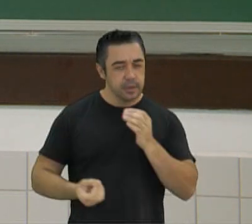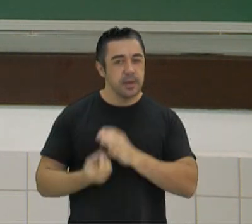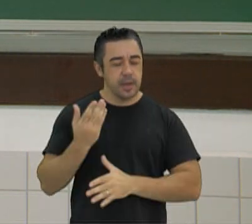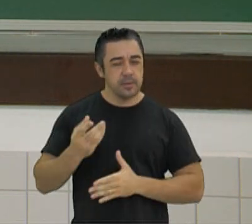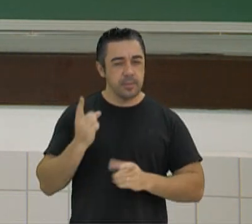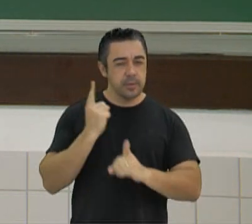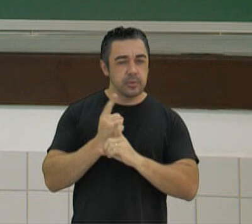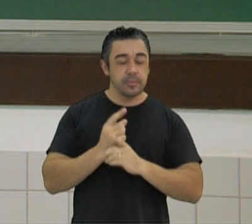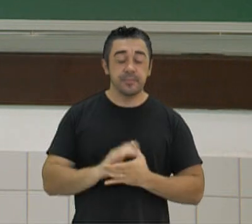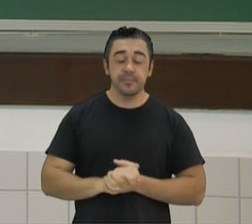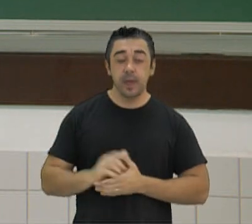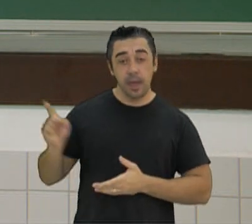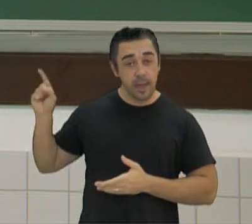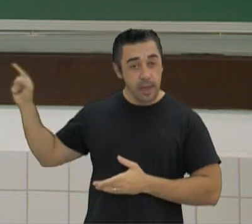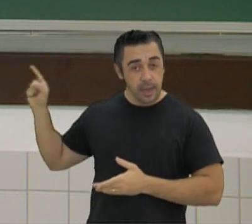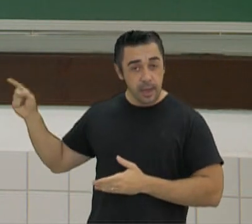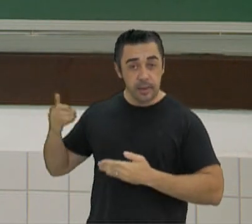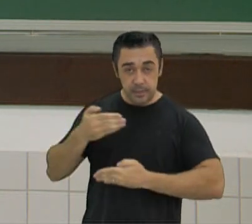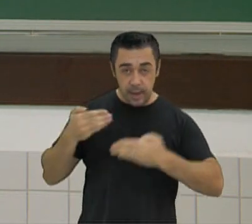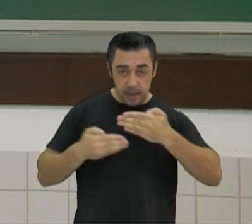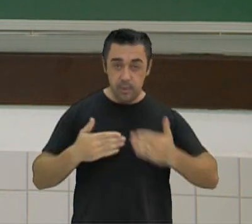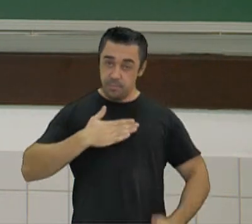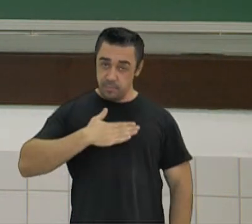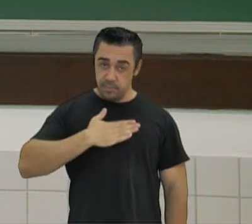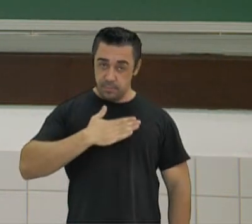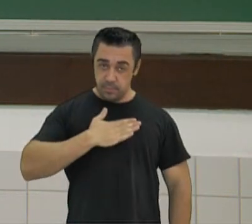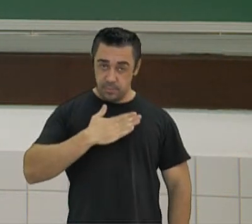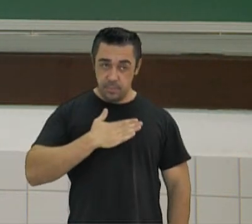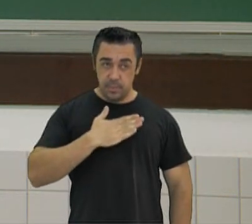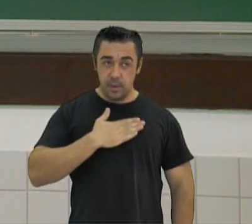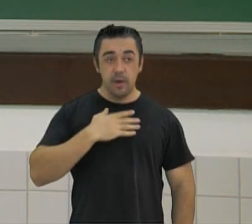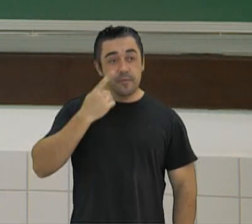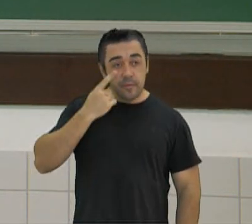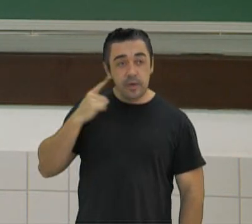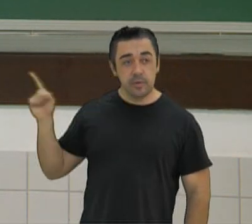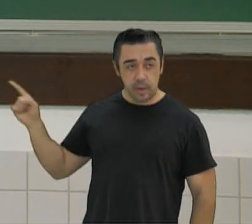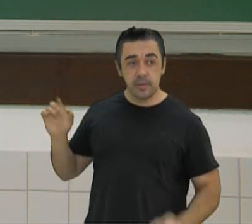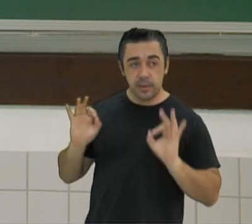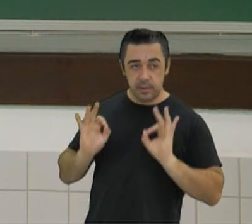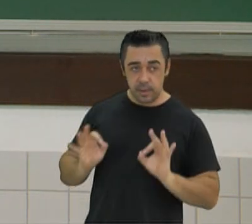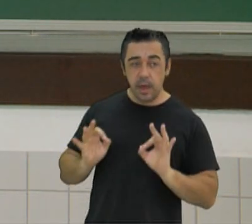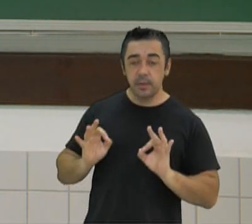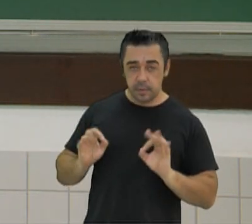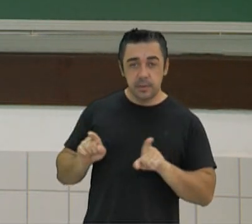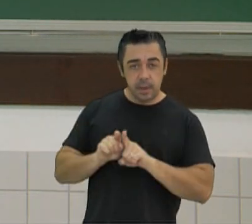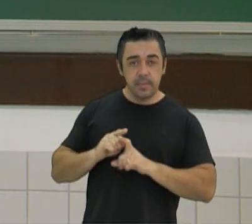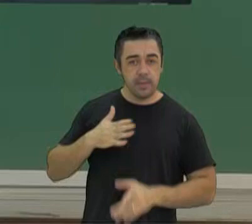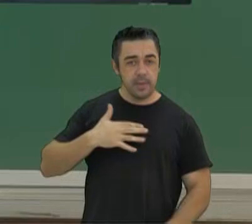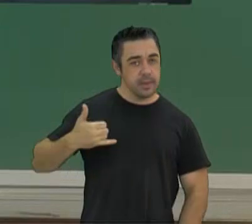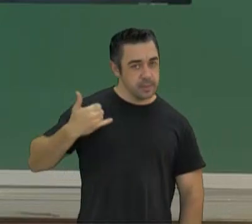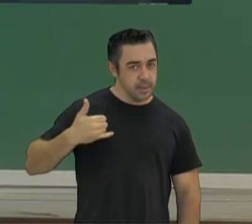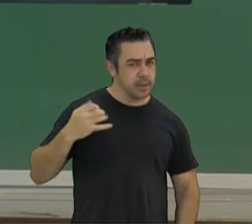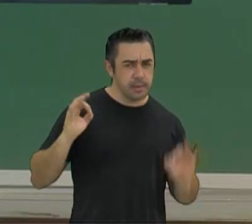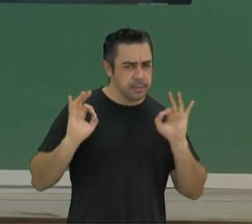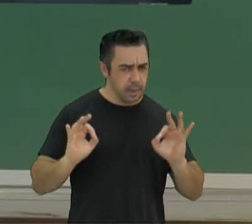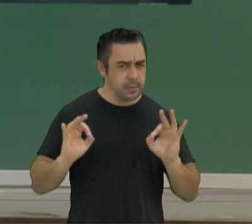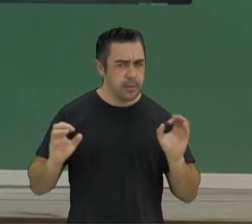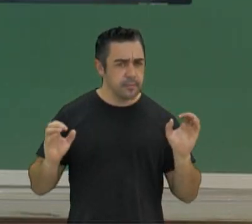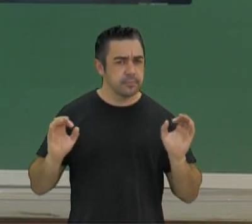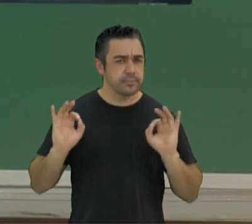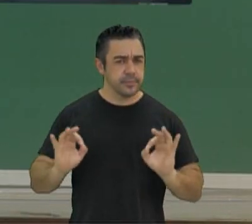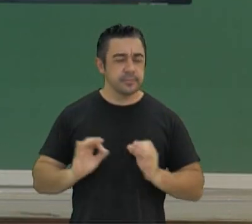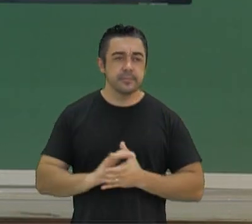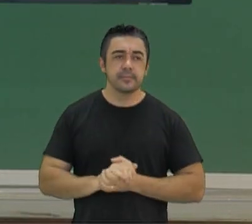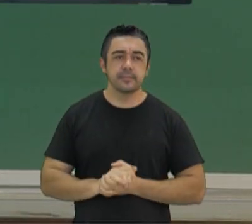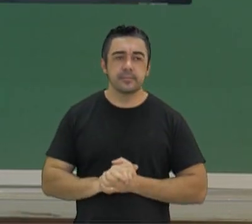para descobrir. Aqui eu deixei no slide o meu, tá, galera? Para vocês verem que também tá certo. Aqui eu fiz o teste com a minha idade, funcionou perfeitamente bem